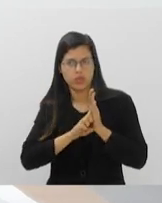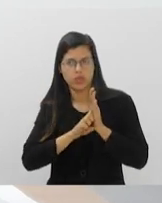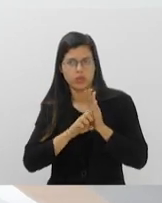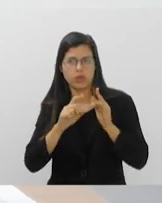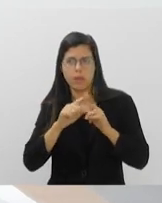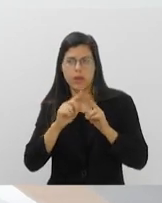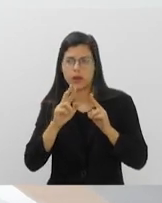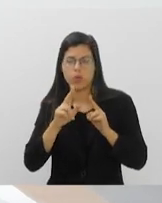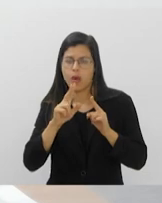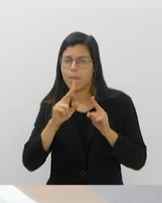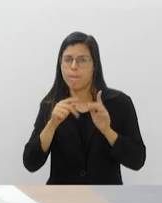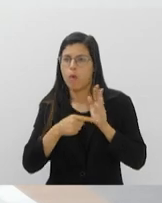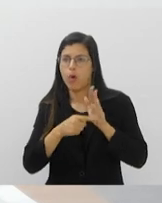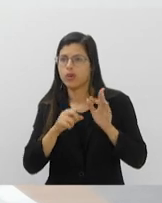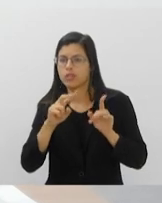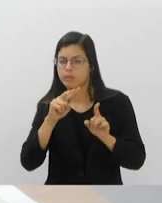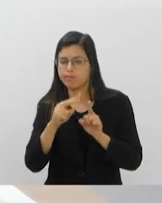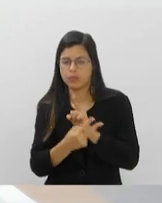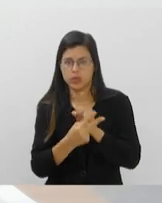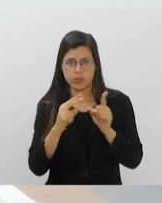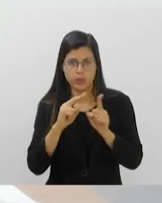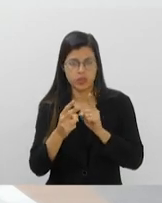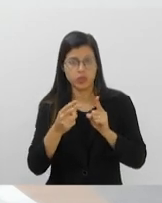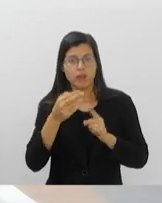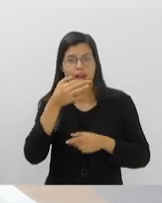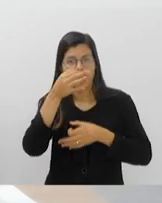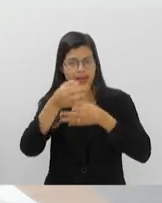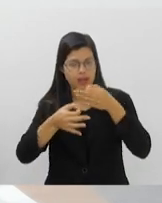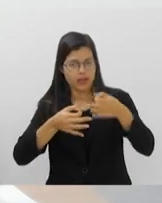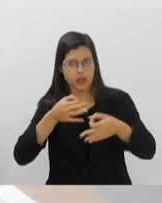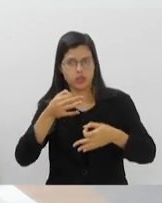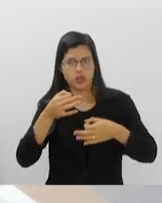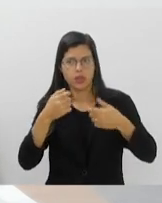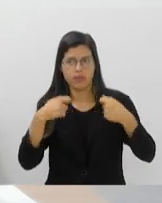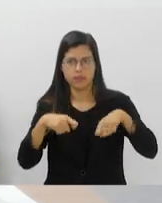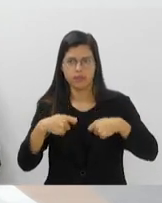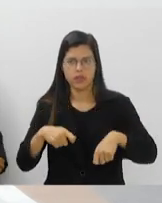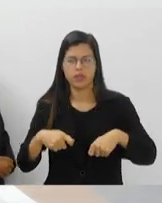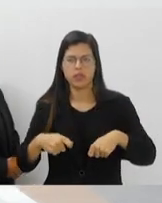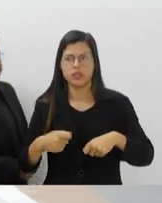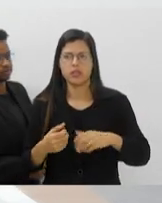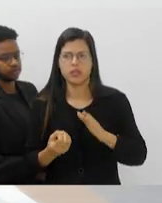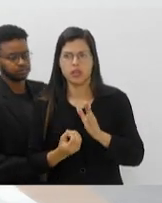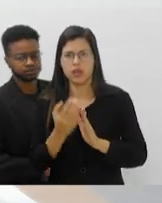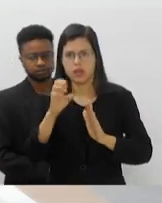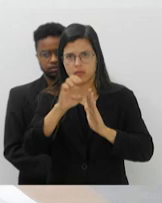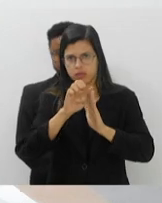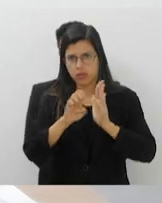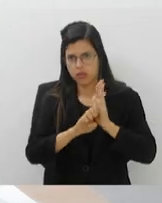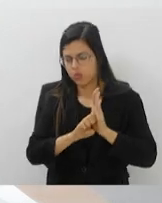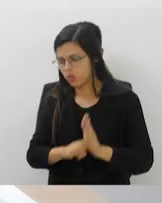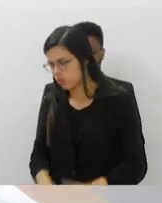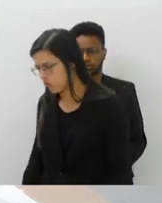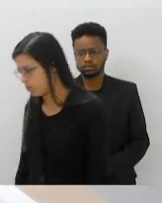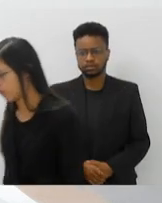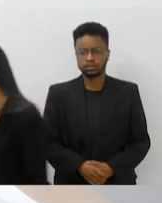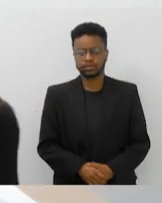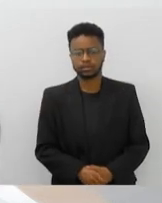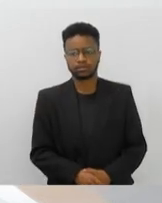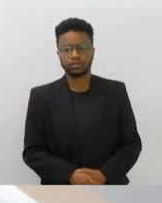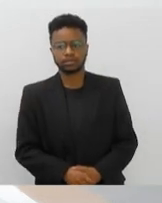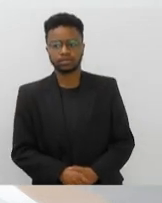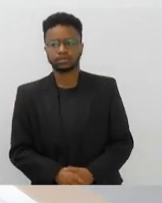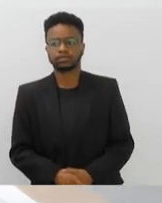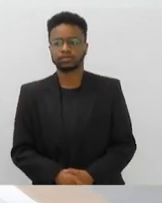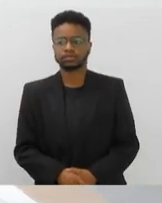perspectiva não não fazem a a a crítica de que a gente precisa implementar o estatuto da crianç e adolescente a gente precisa